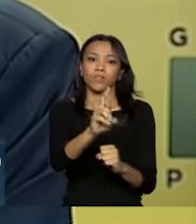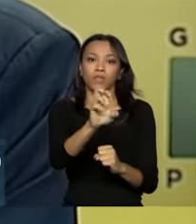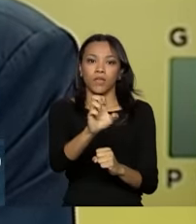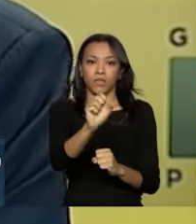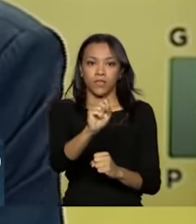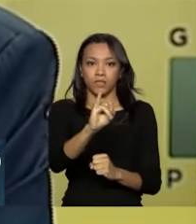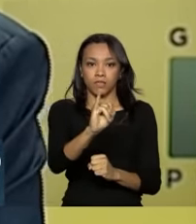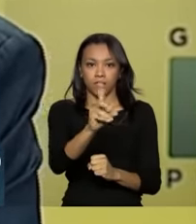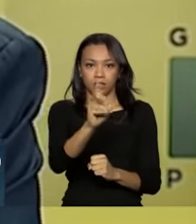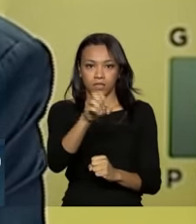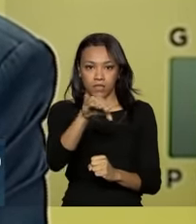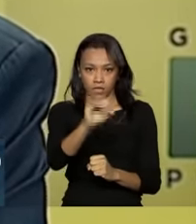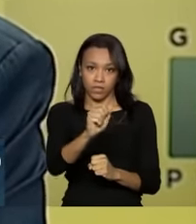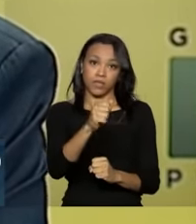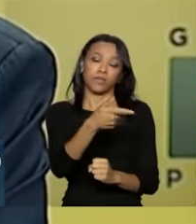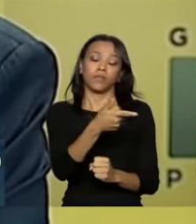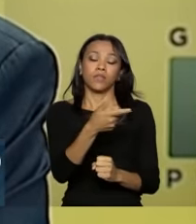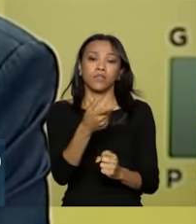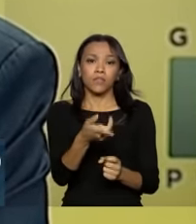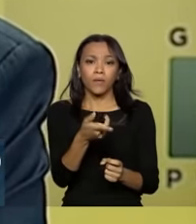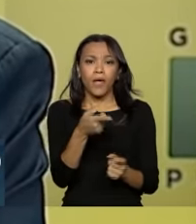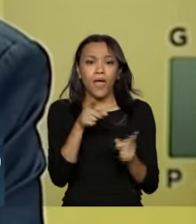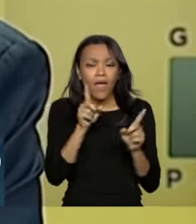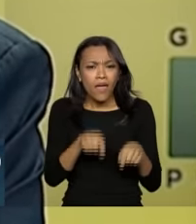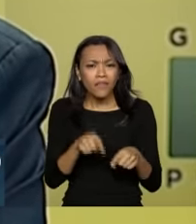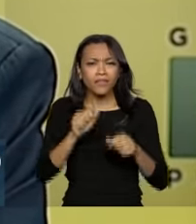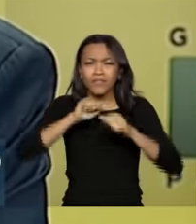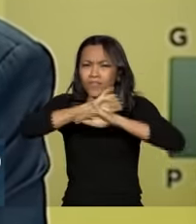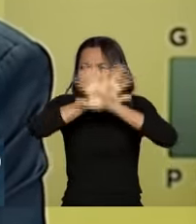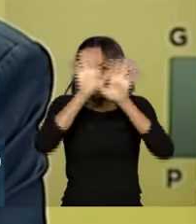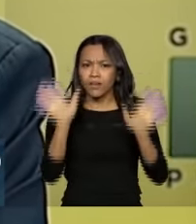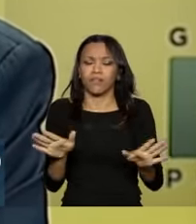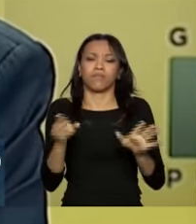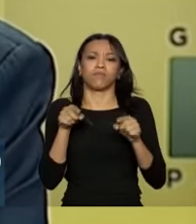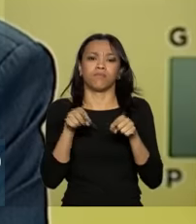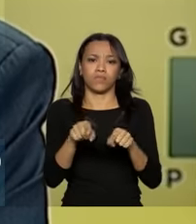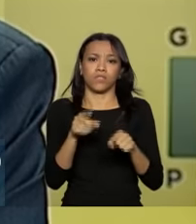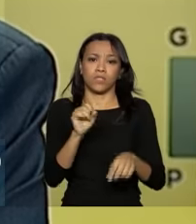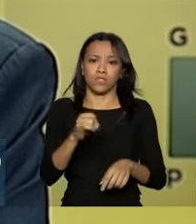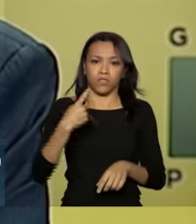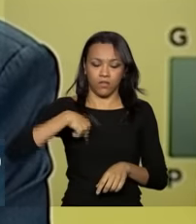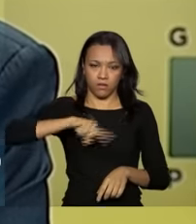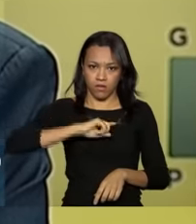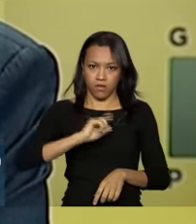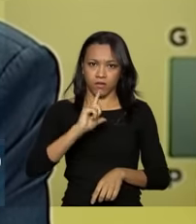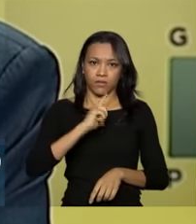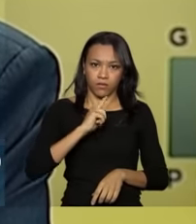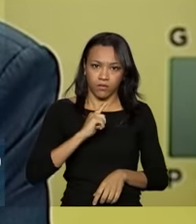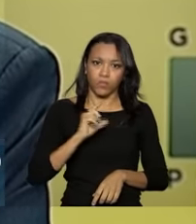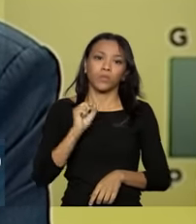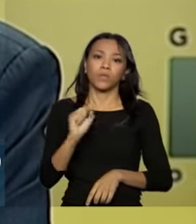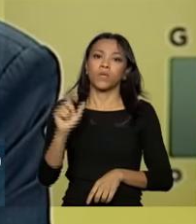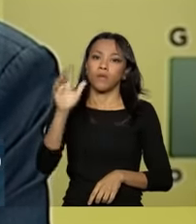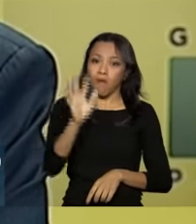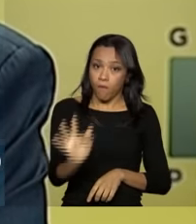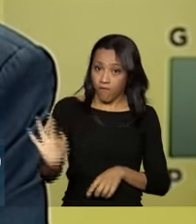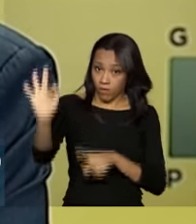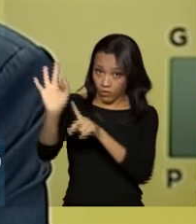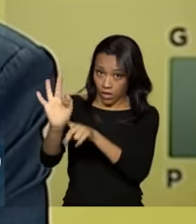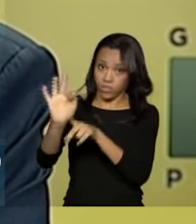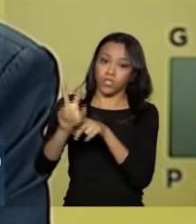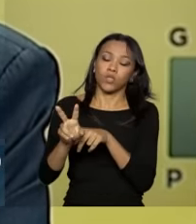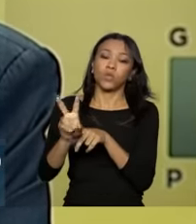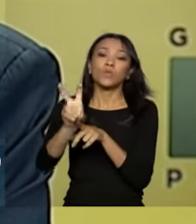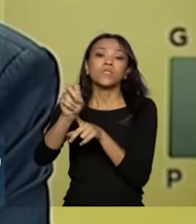outro aluno. Deixando, insistindo nesse ponto, porque tem que ficar muito claro. Se nós temos uma faculdade com 50